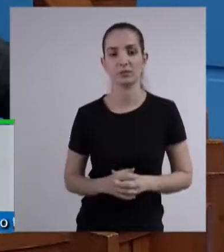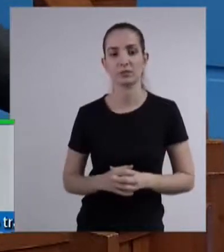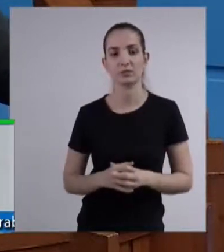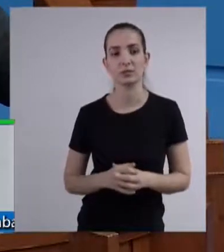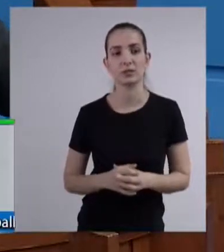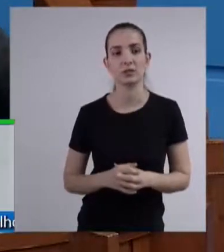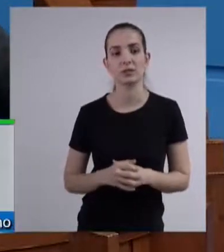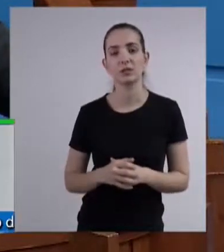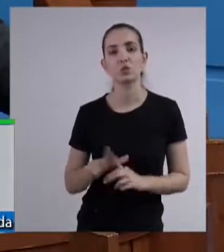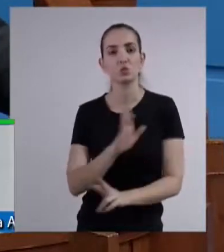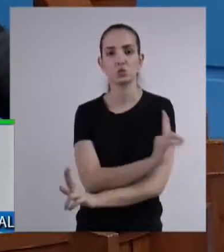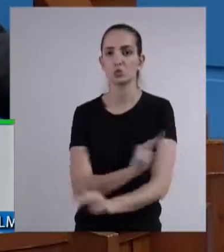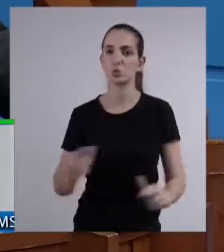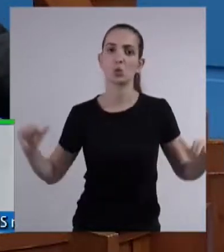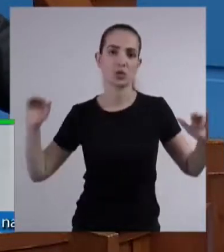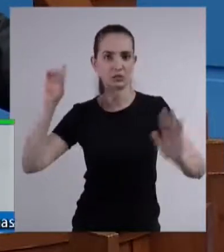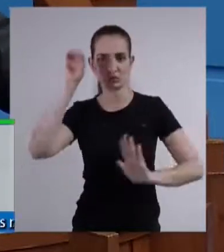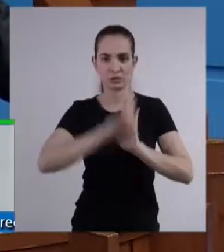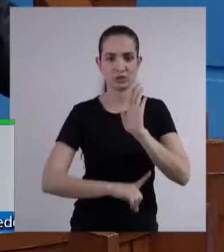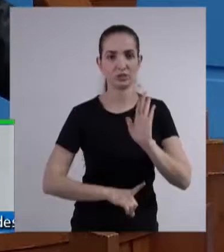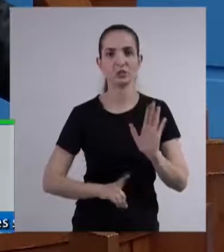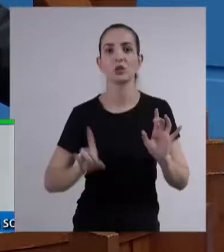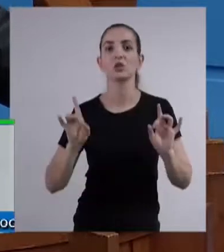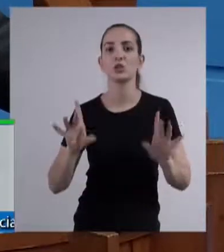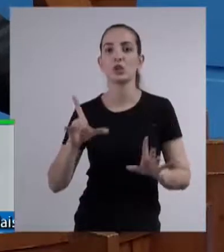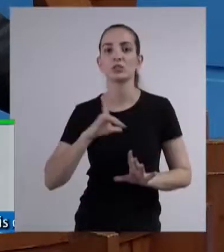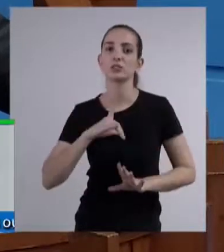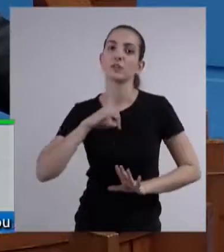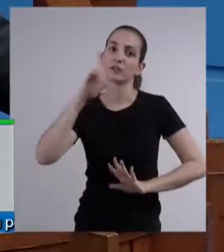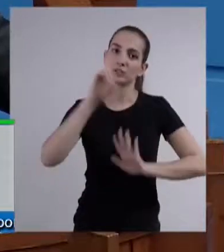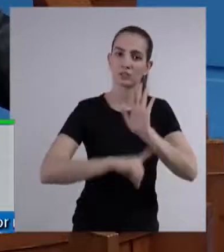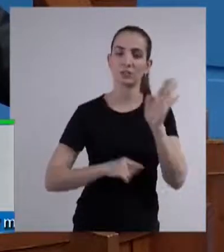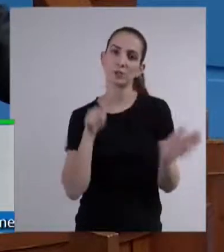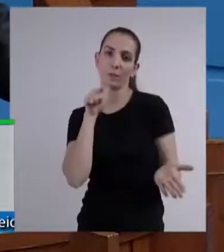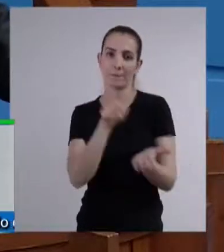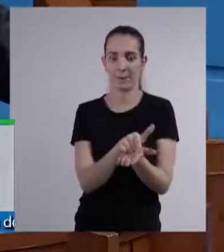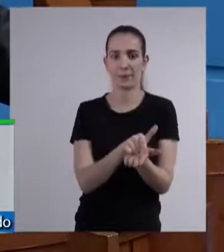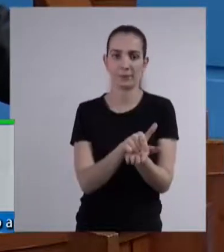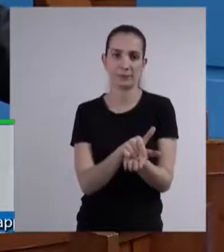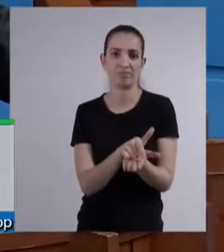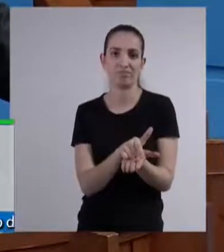nunca tiveram direitos, ou melhor, só tiveram direitos no papel.